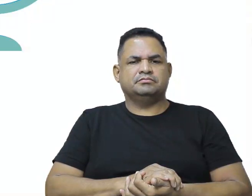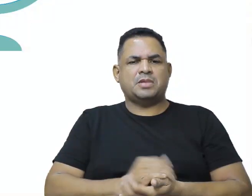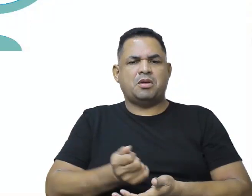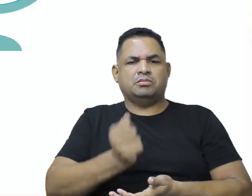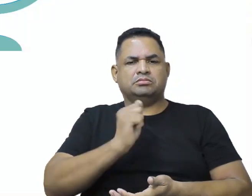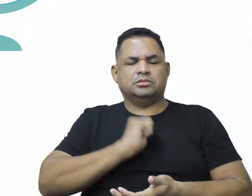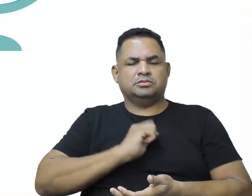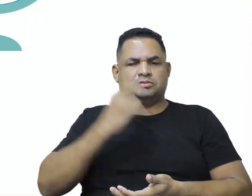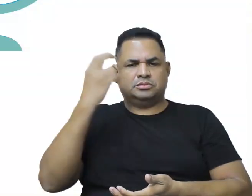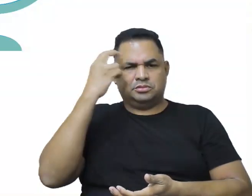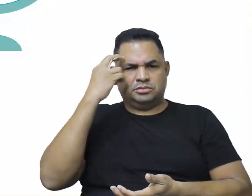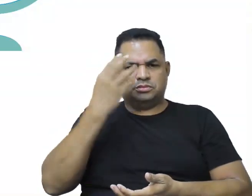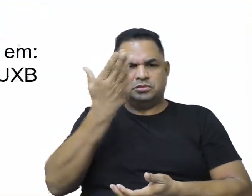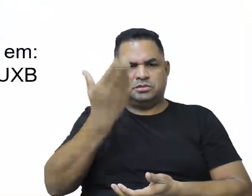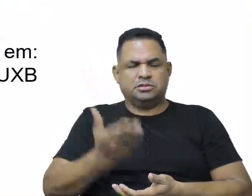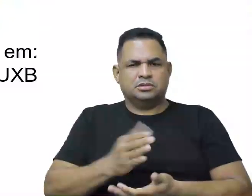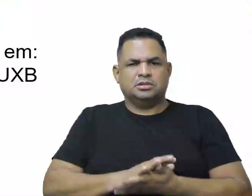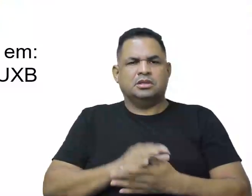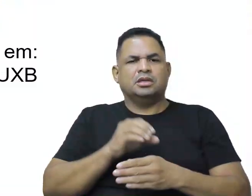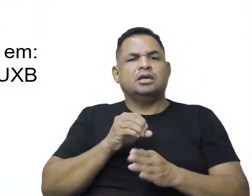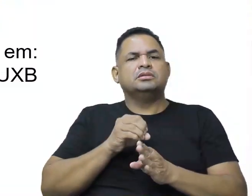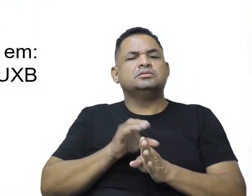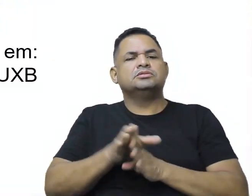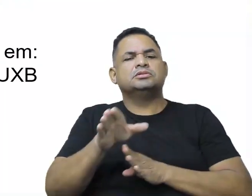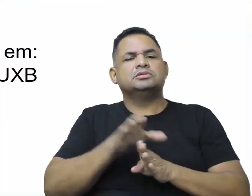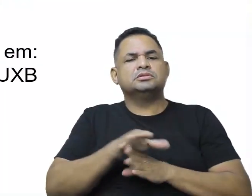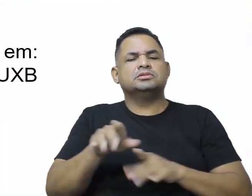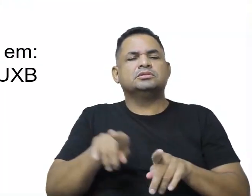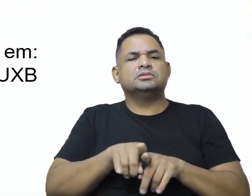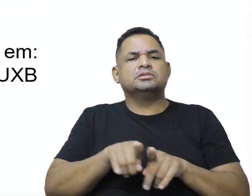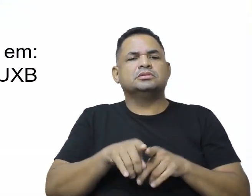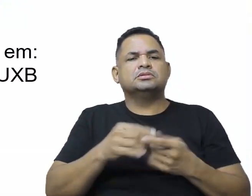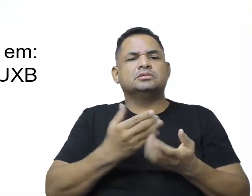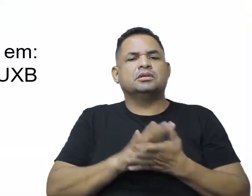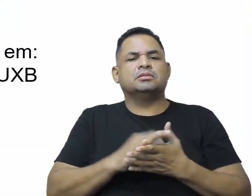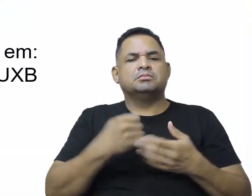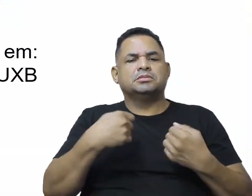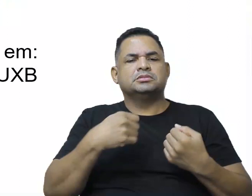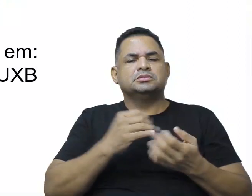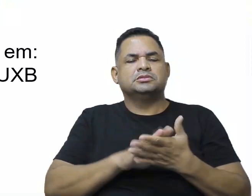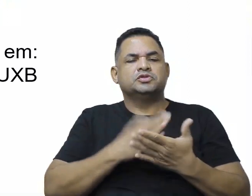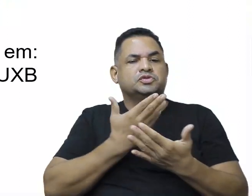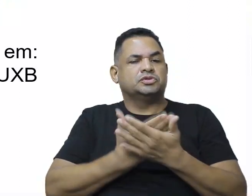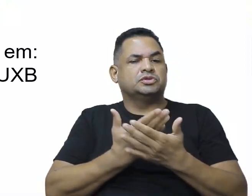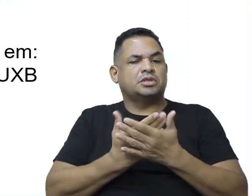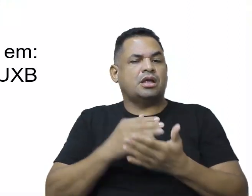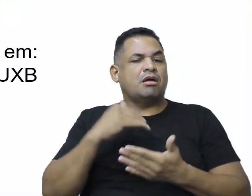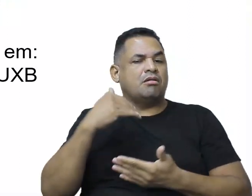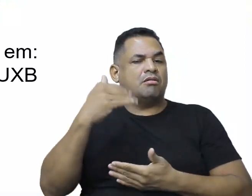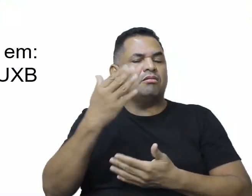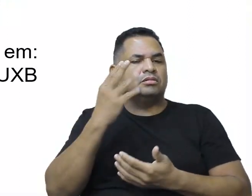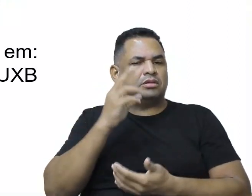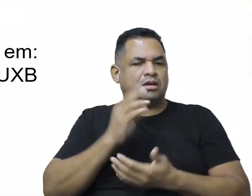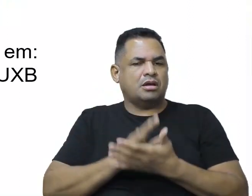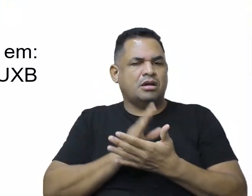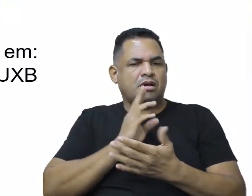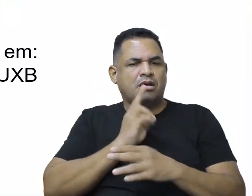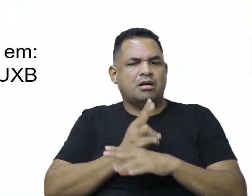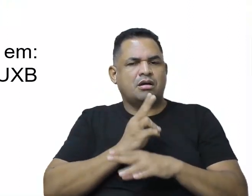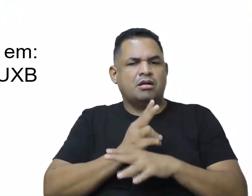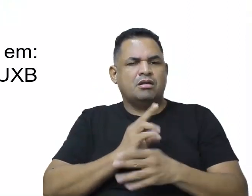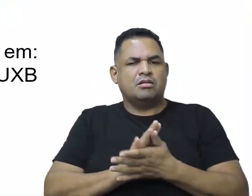cultural Essa é de 15 hoje o que a gente tem um pré-requisito para a próxima aula quer assistir o vídeo